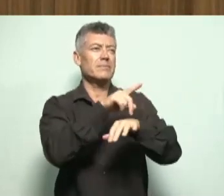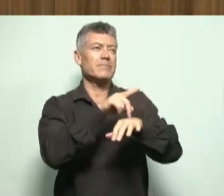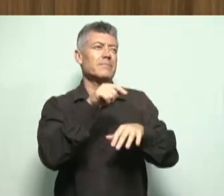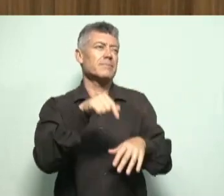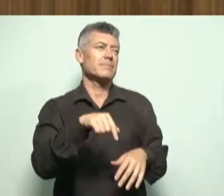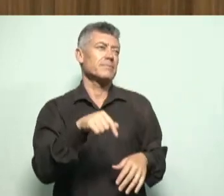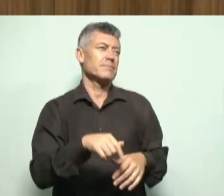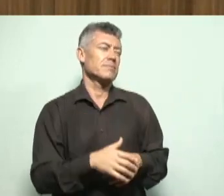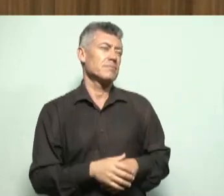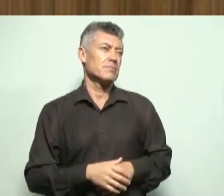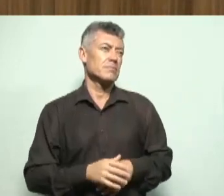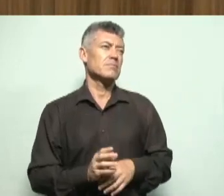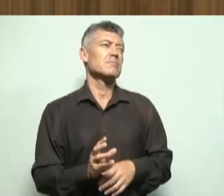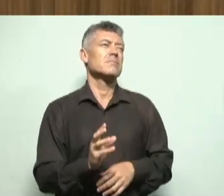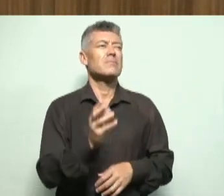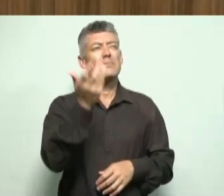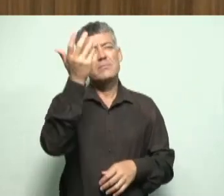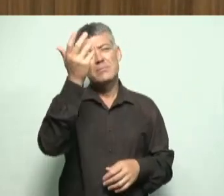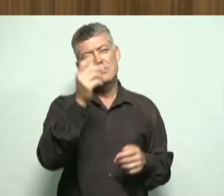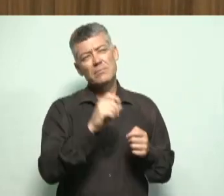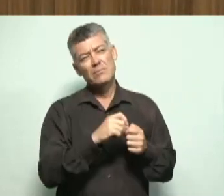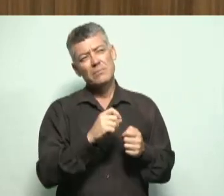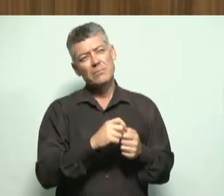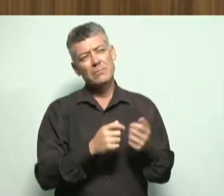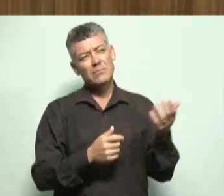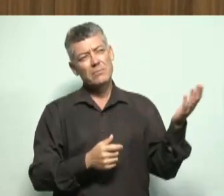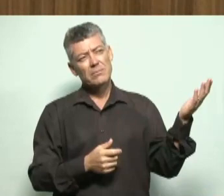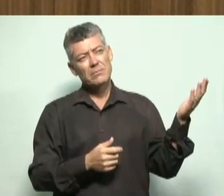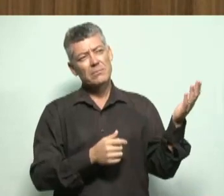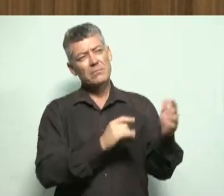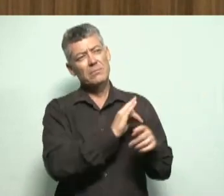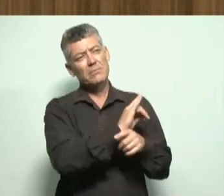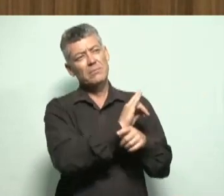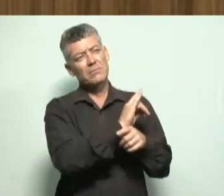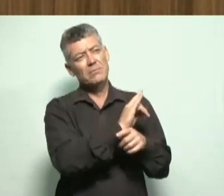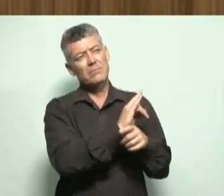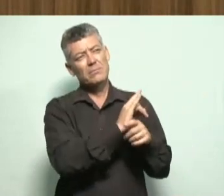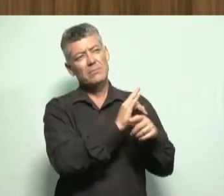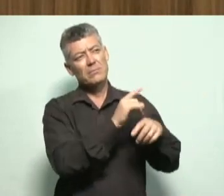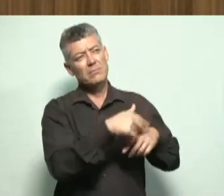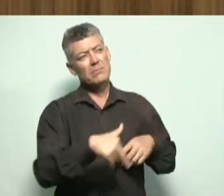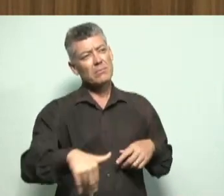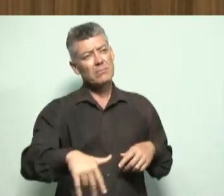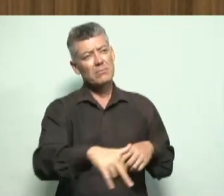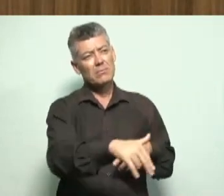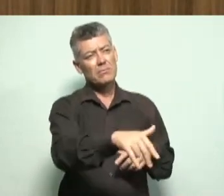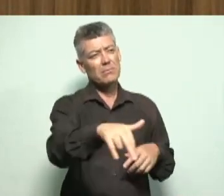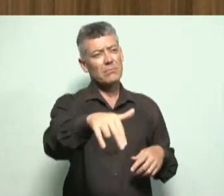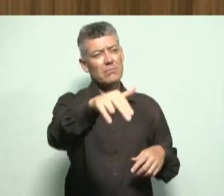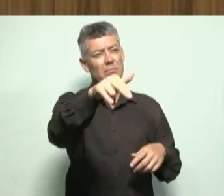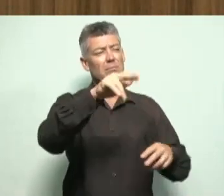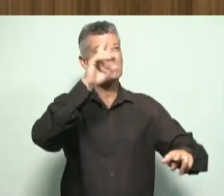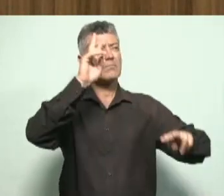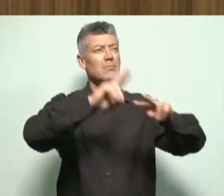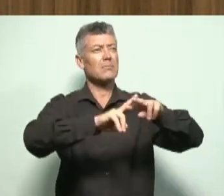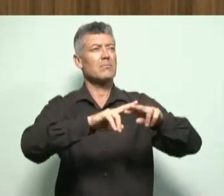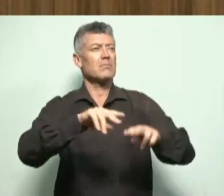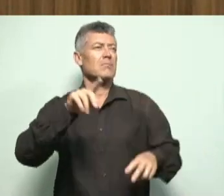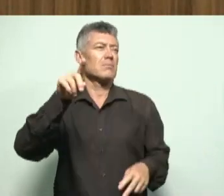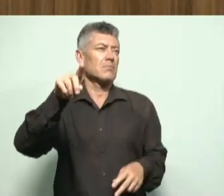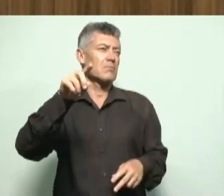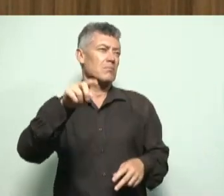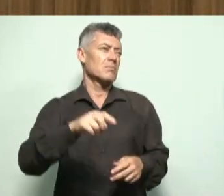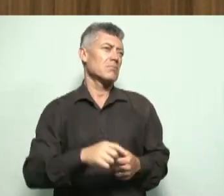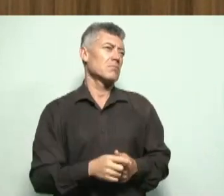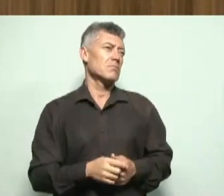Qualquer casal, vereador Bispo, que fizer o que Madonna fez em cima do palco, fizer nas ruas, vai ser preso